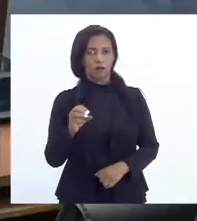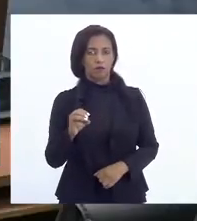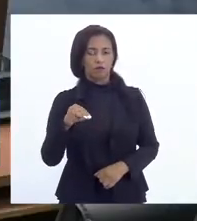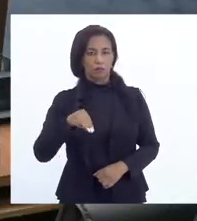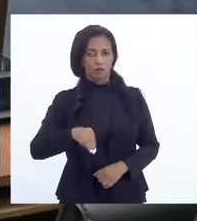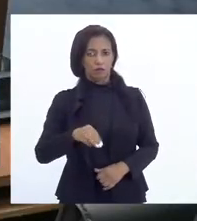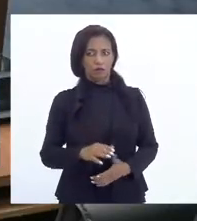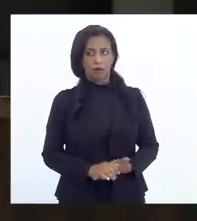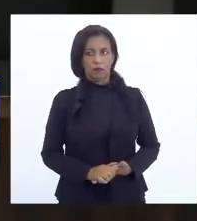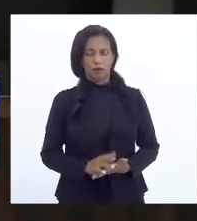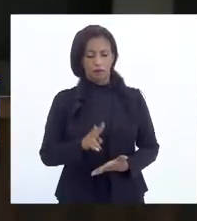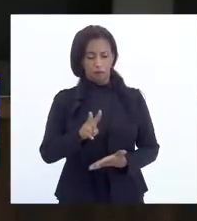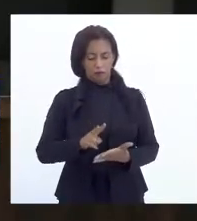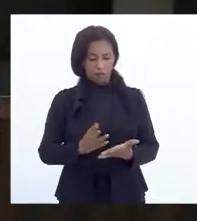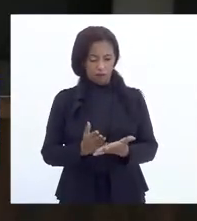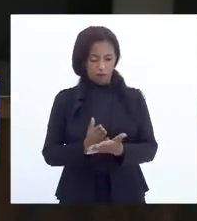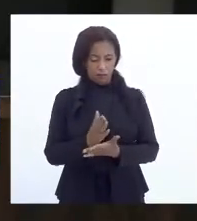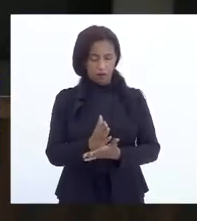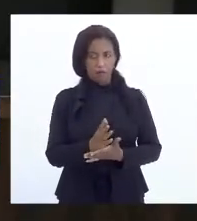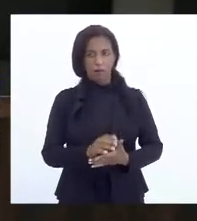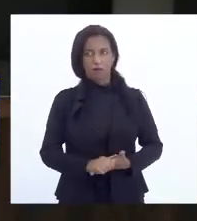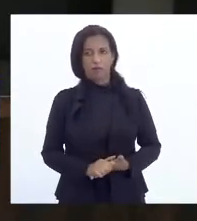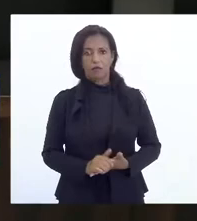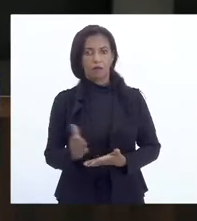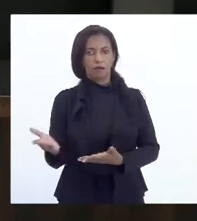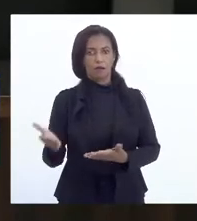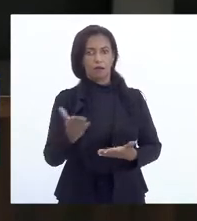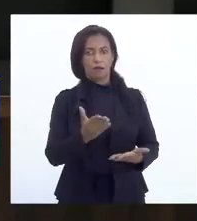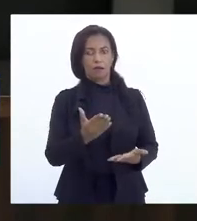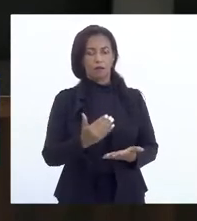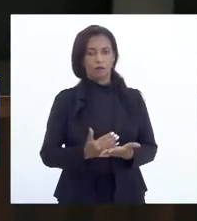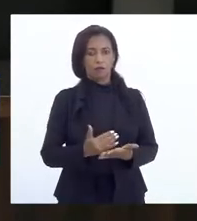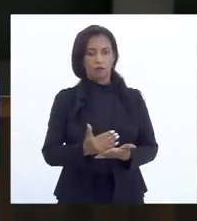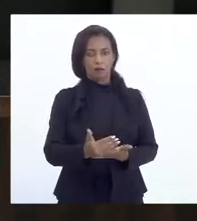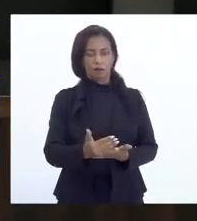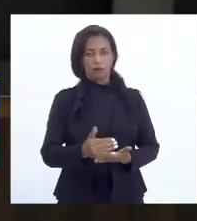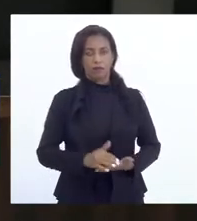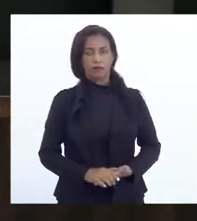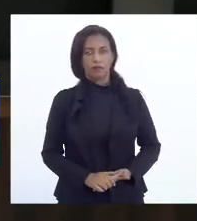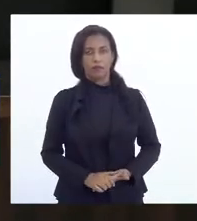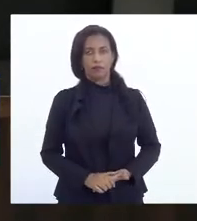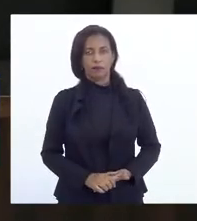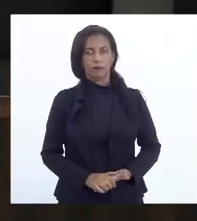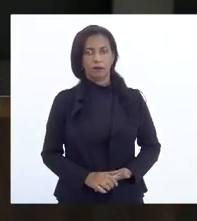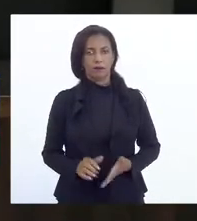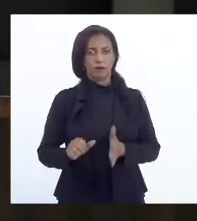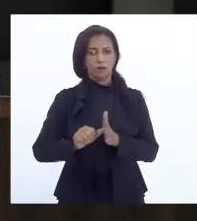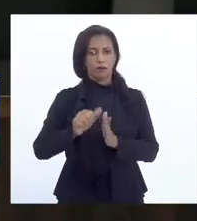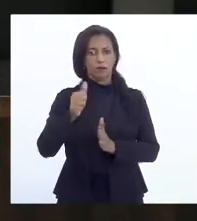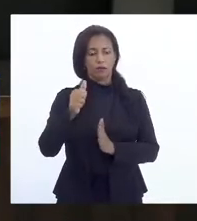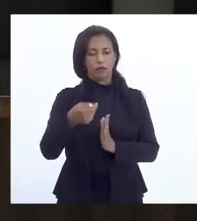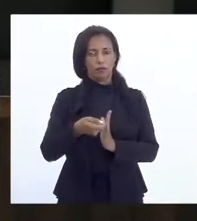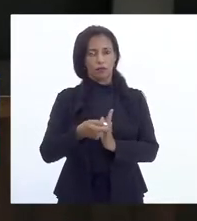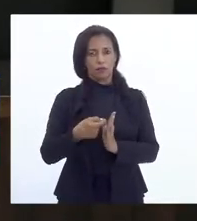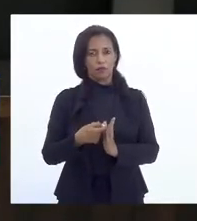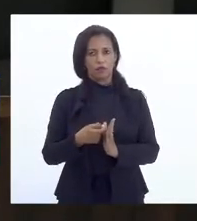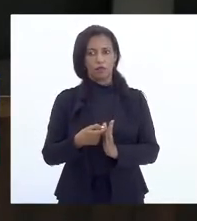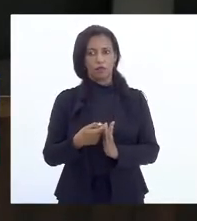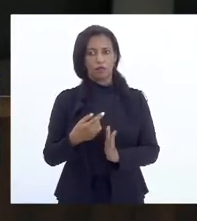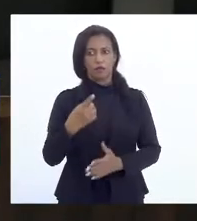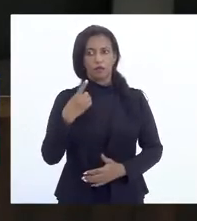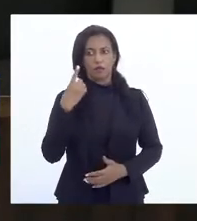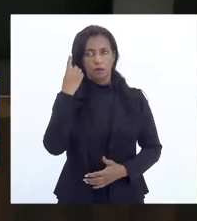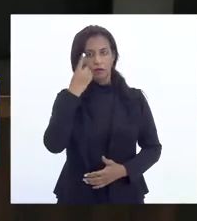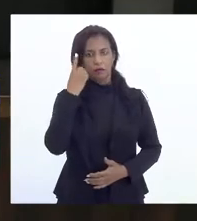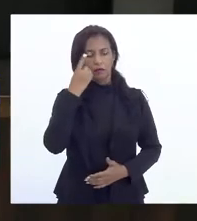18h30. Lida e aprovada a ata, passa-se ao expediente inicial. O primeiro orador inscrito é o nobre